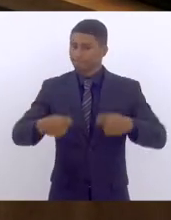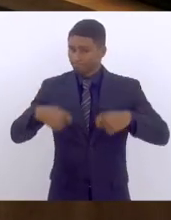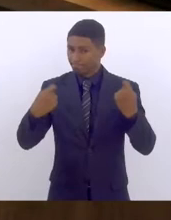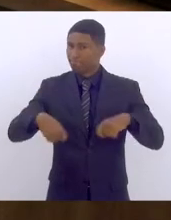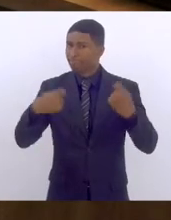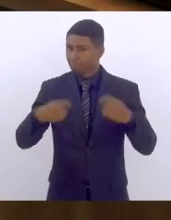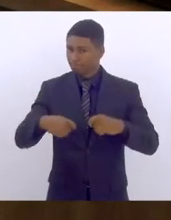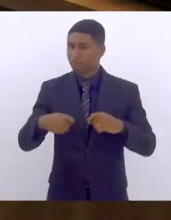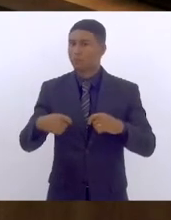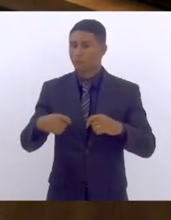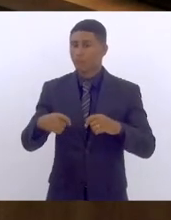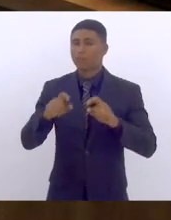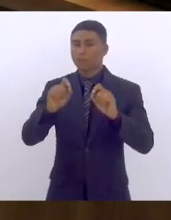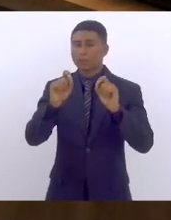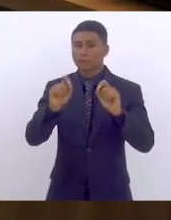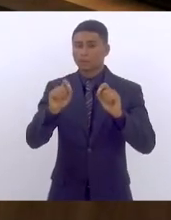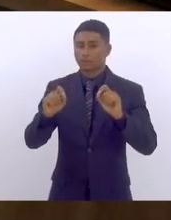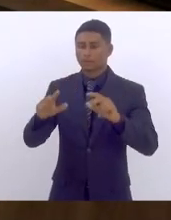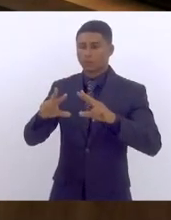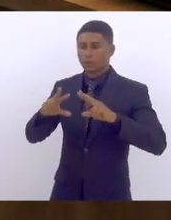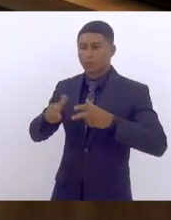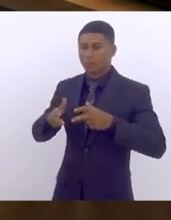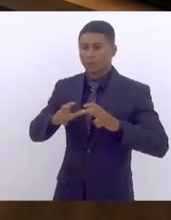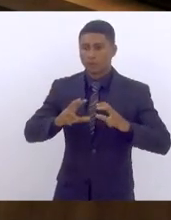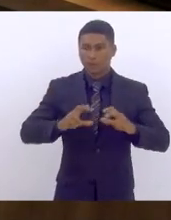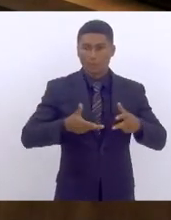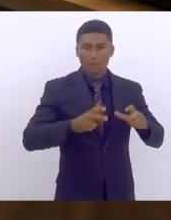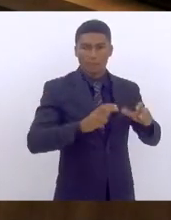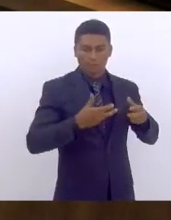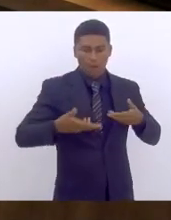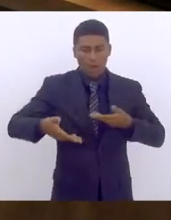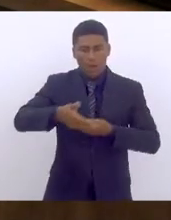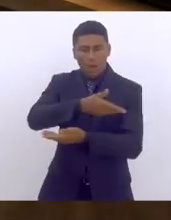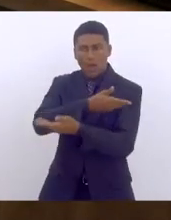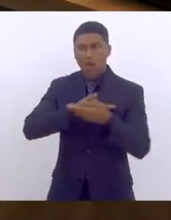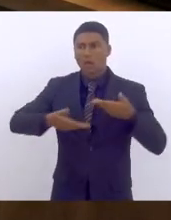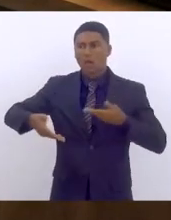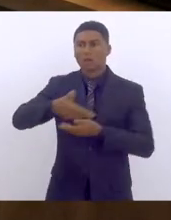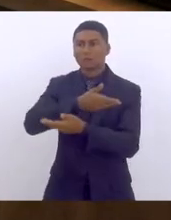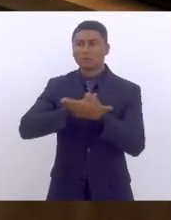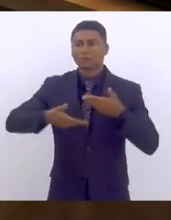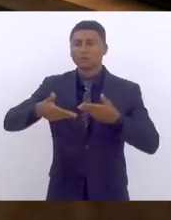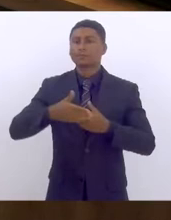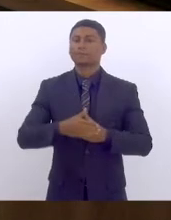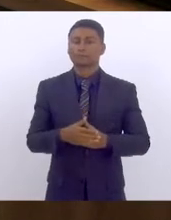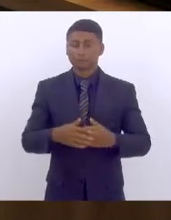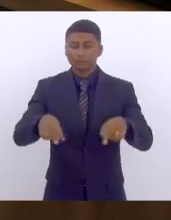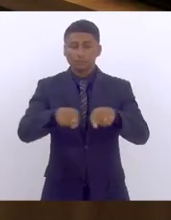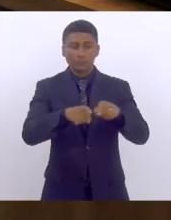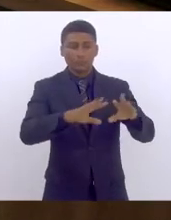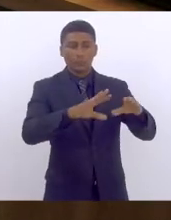diversas comissões aqui, em conjunto com essa coletiva de mães, né,